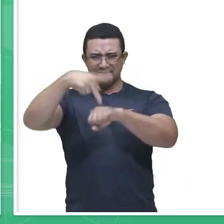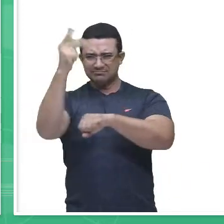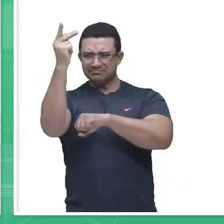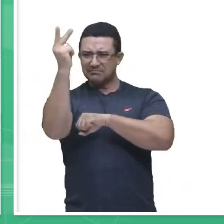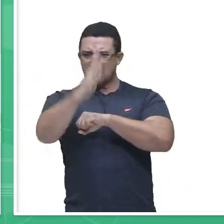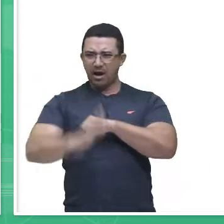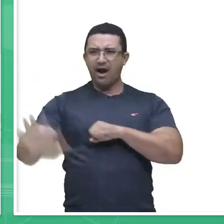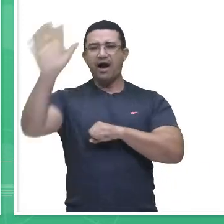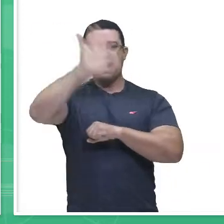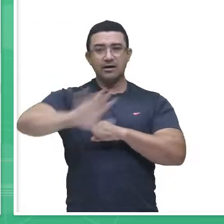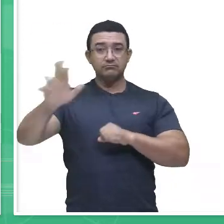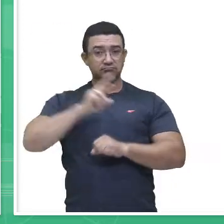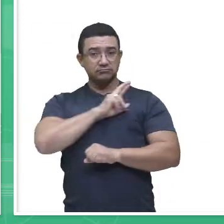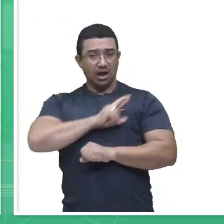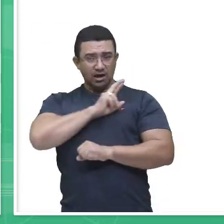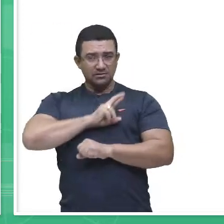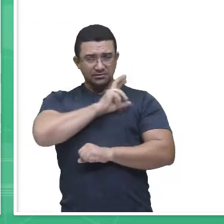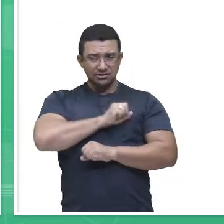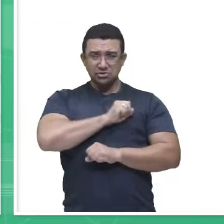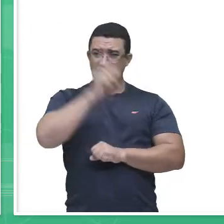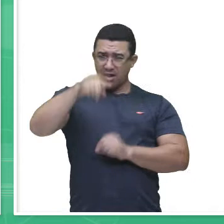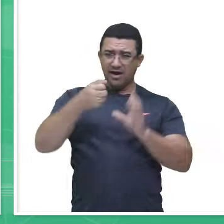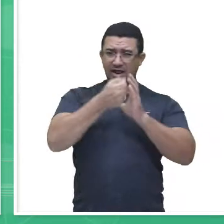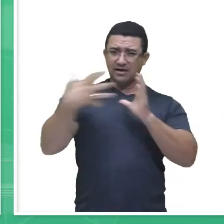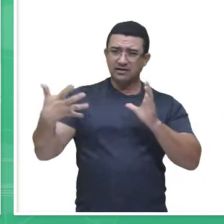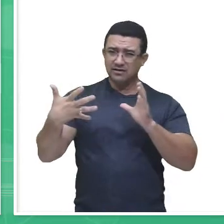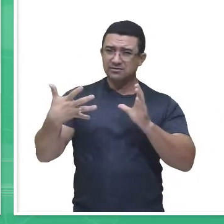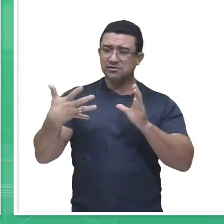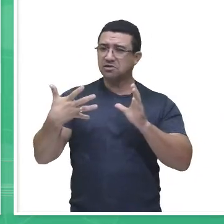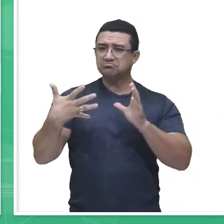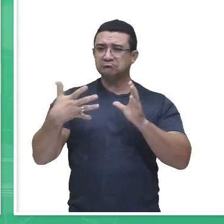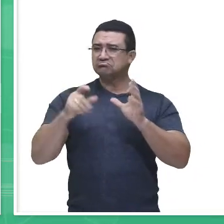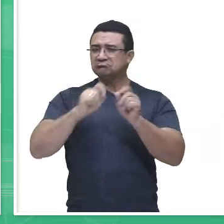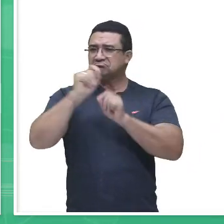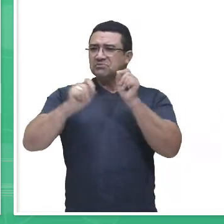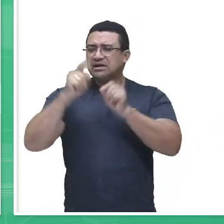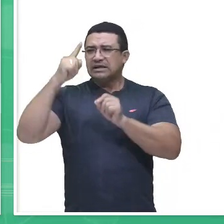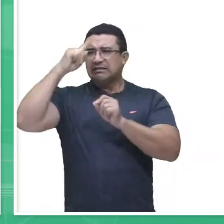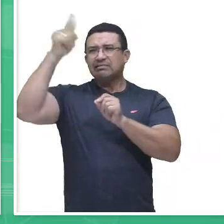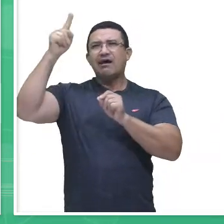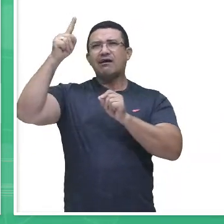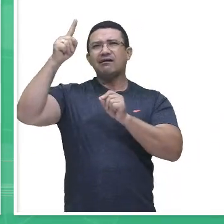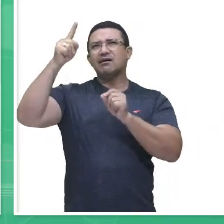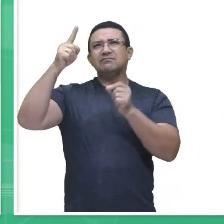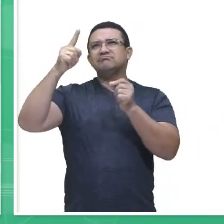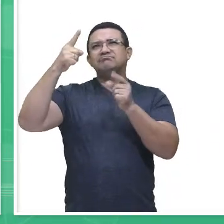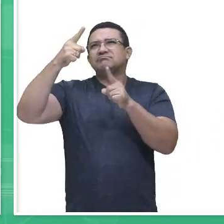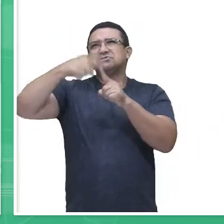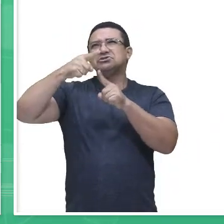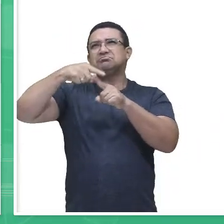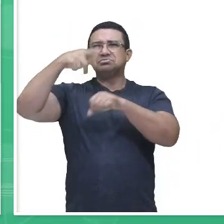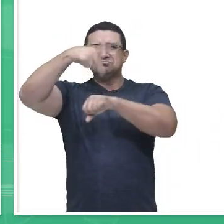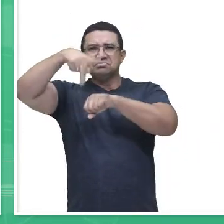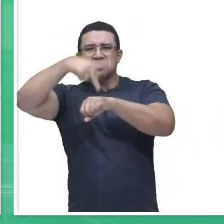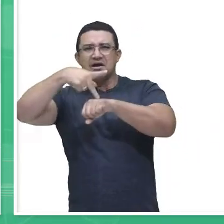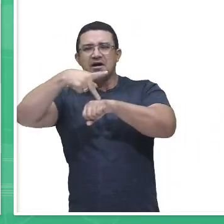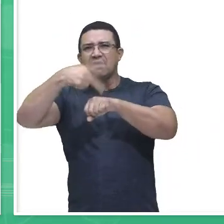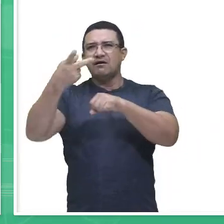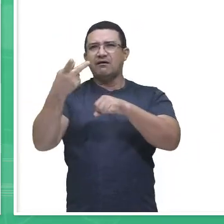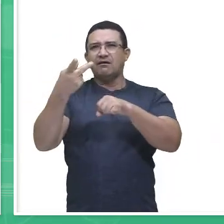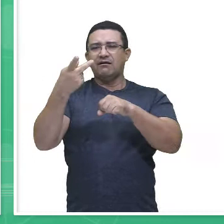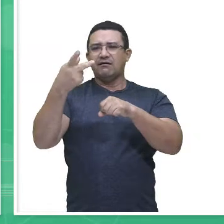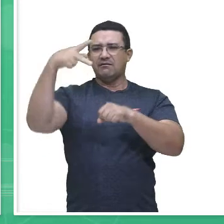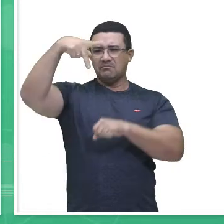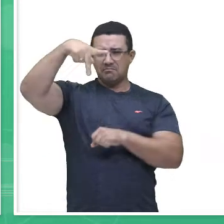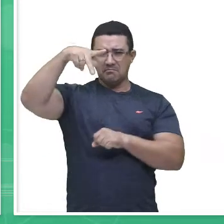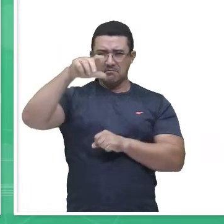que o romantismo ele será caracterizado por uma ideia de nação, de pátria, né? Então perceba